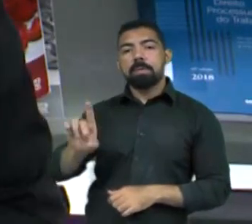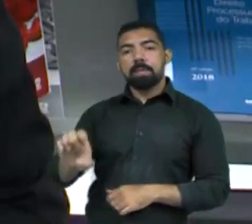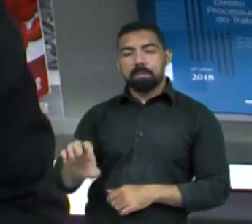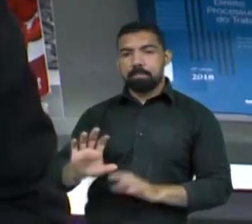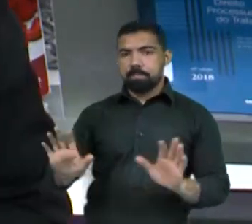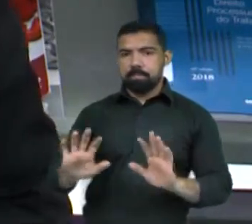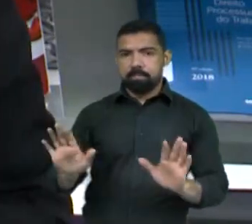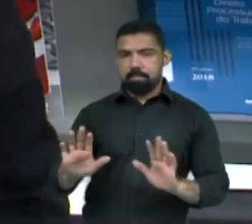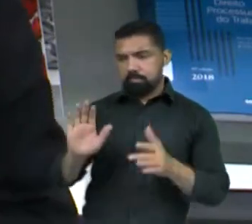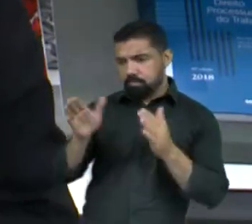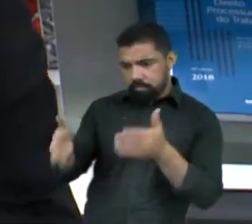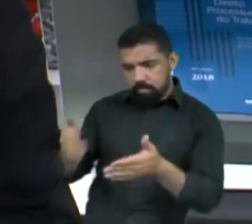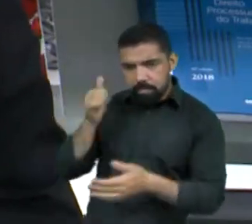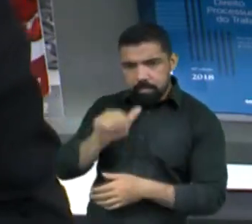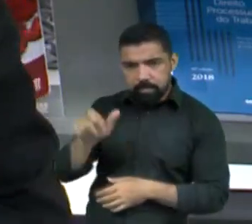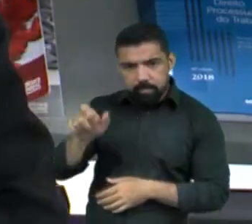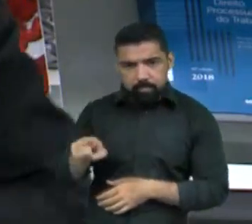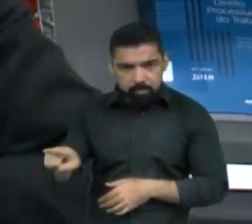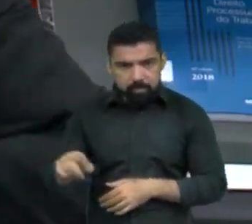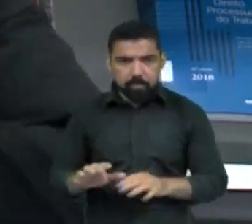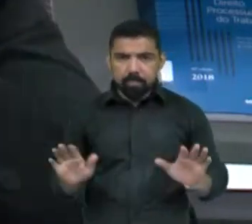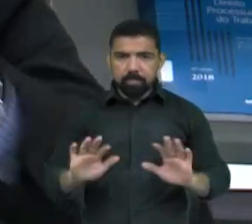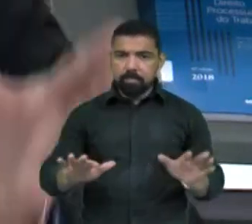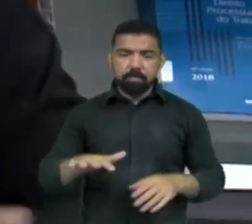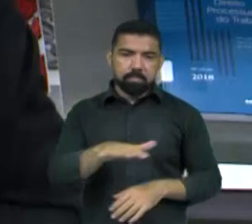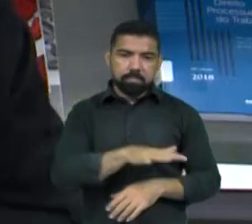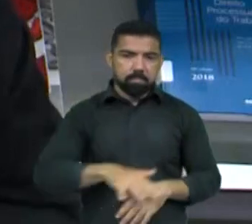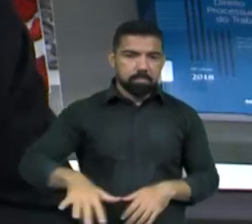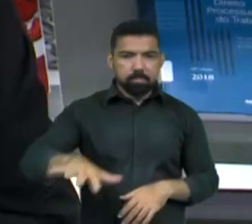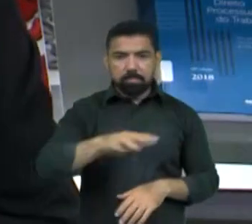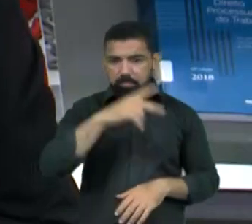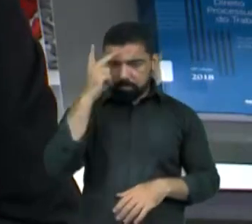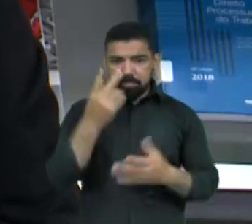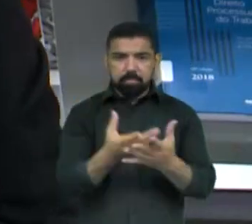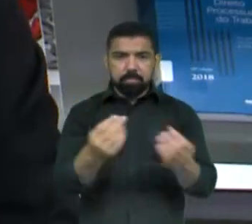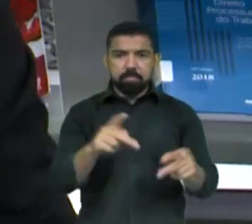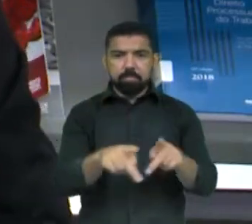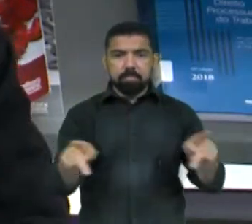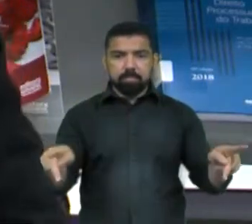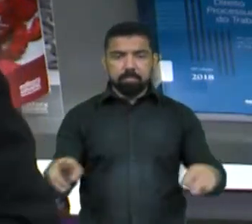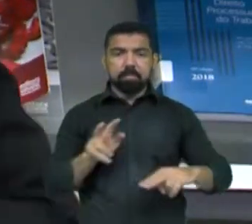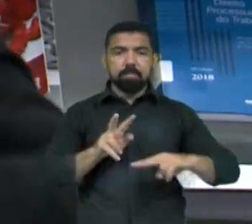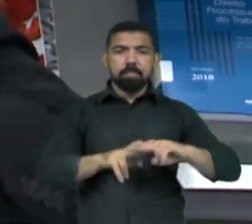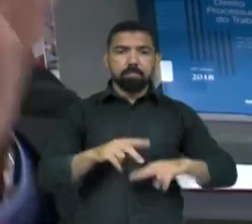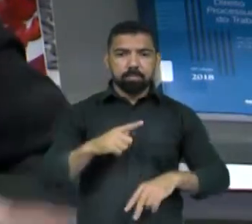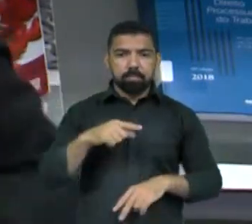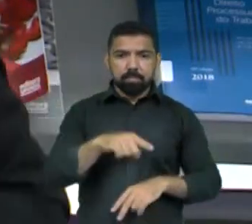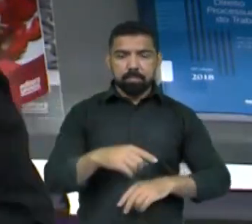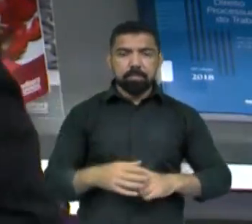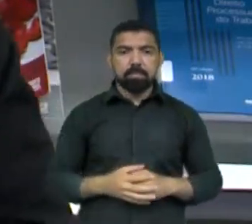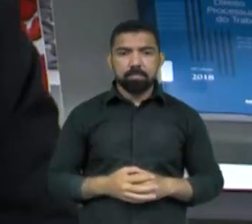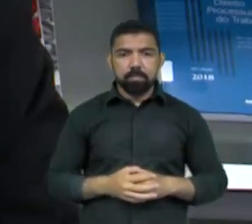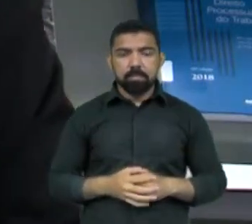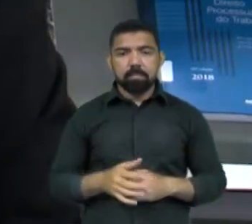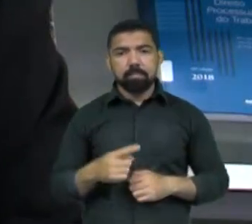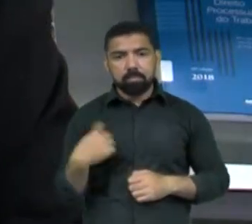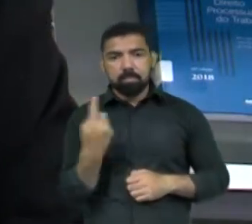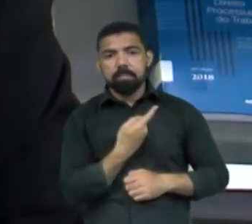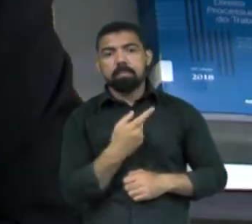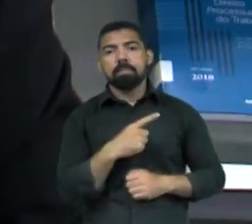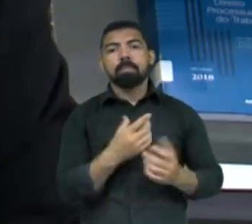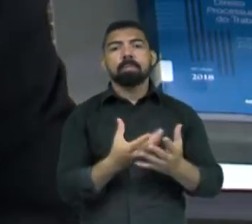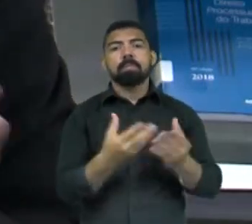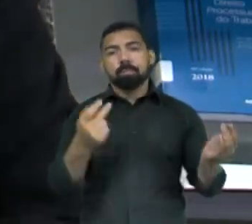a ela. É algo que é dirigido à grande população carcerária que infelizmente temos no Brasil, de mais de 900 mil